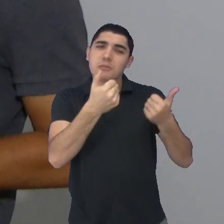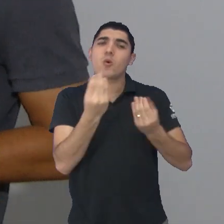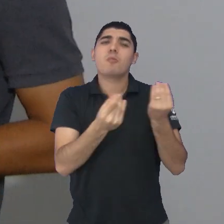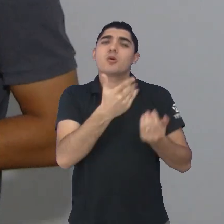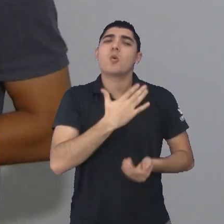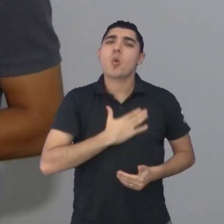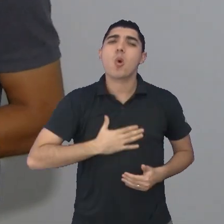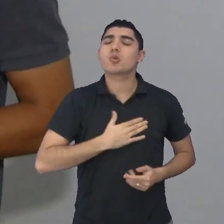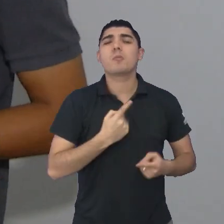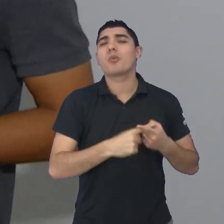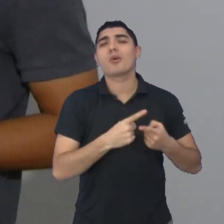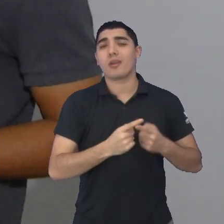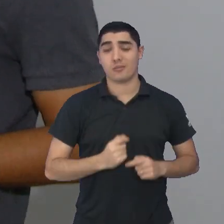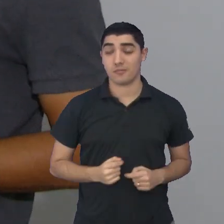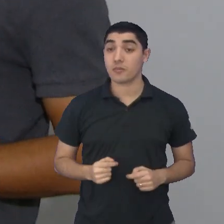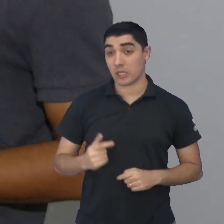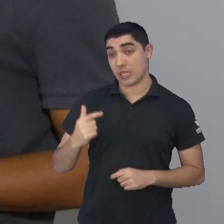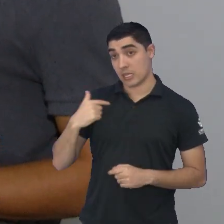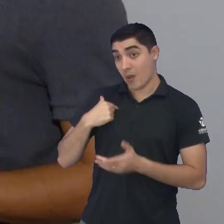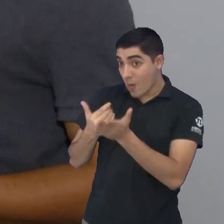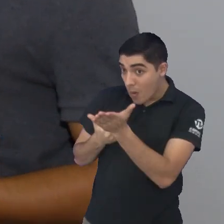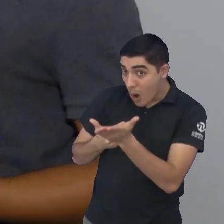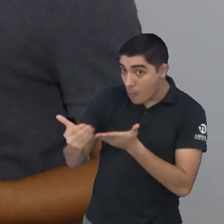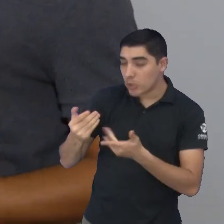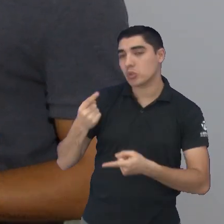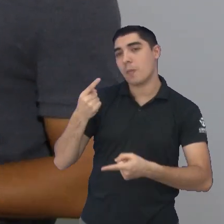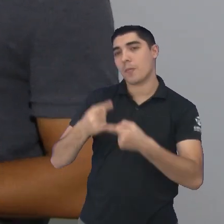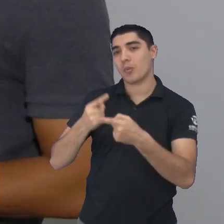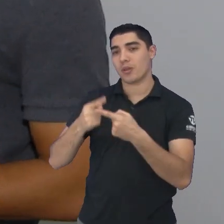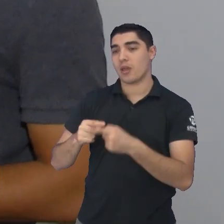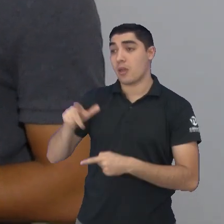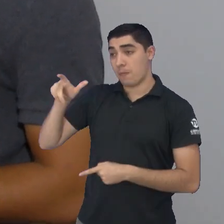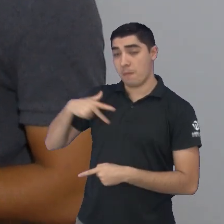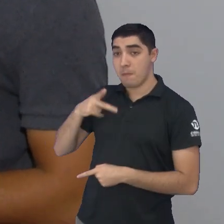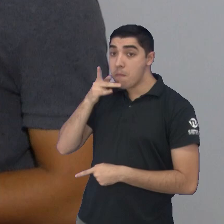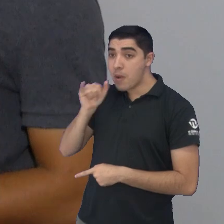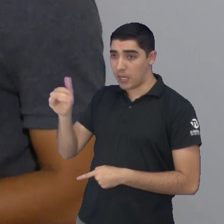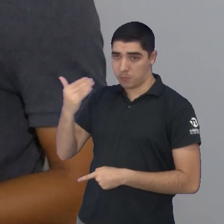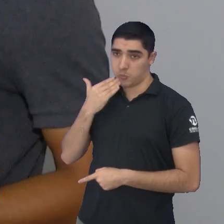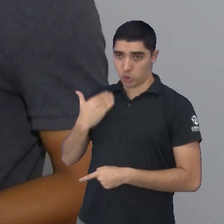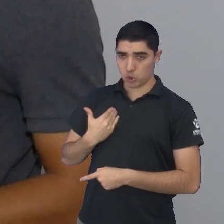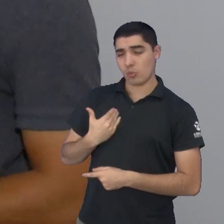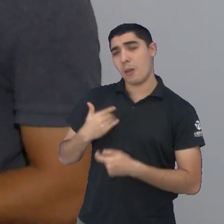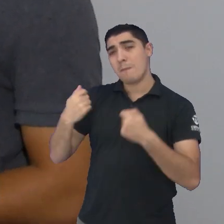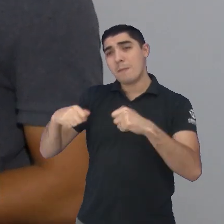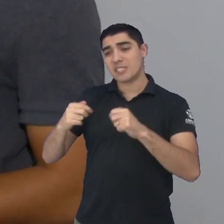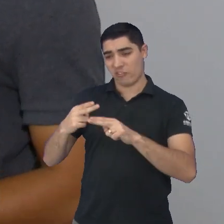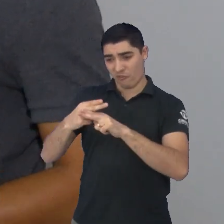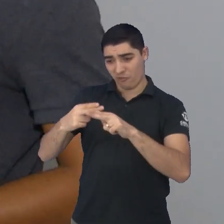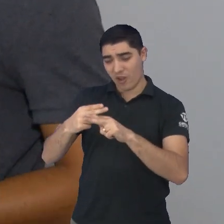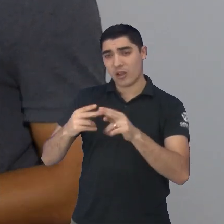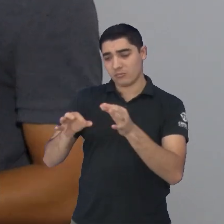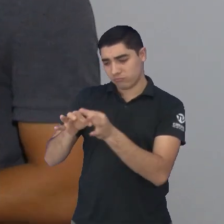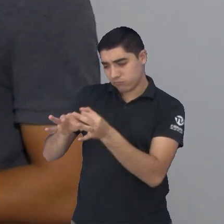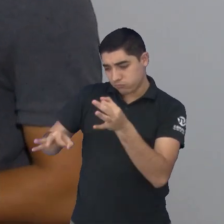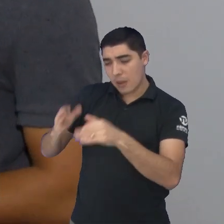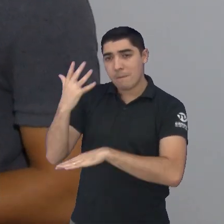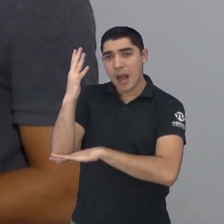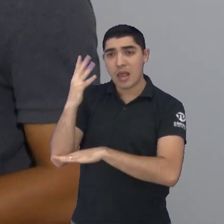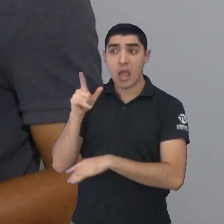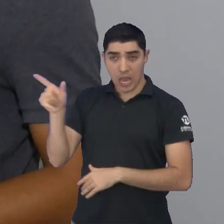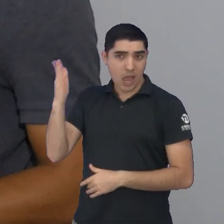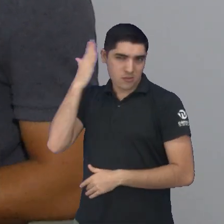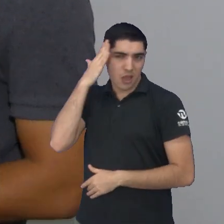tudo começou quando meu pai ele precisava que fosse colocado um cabo numa faca, né? Então ele sabia que eu gostava de mexer com algumas coisas e tudo